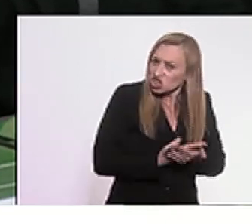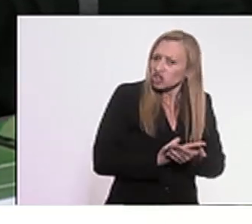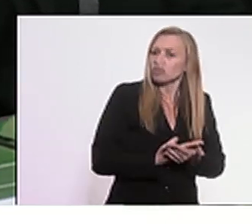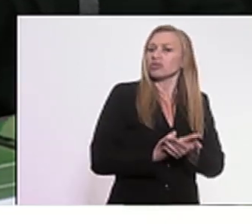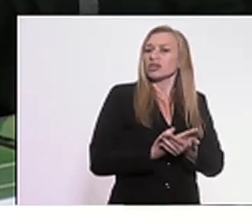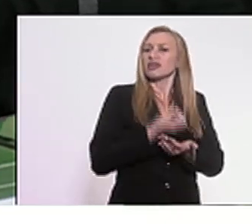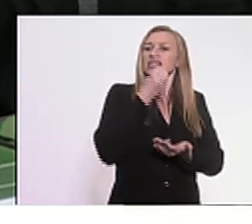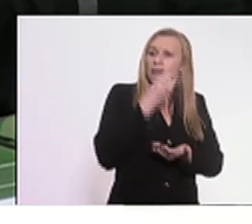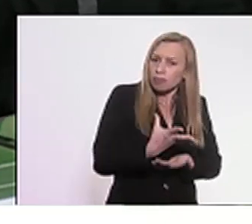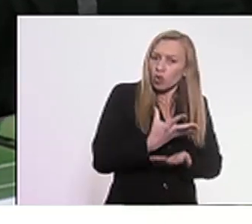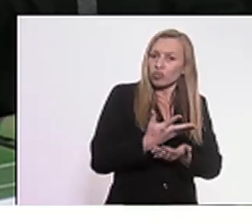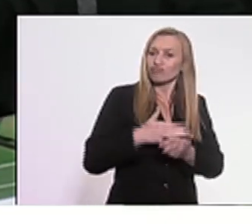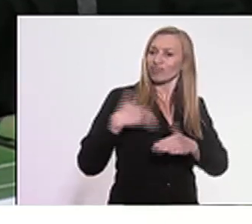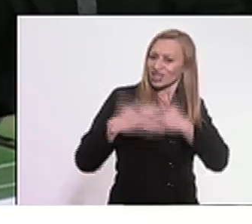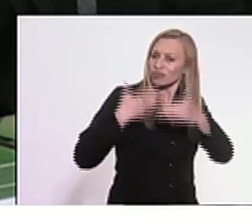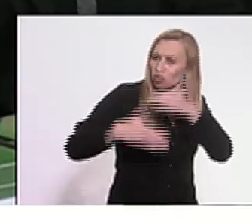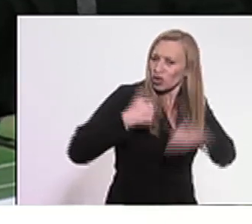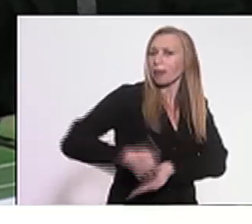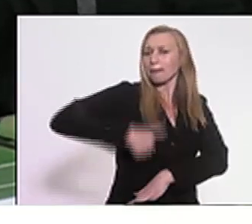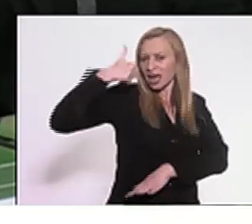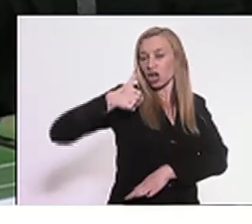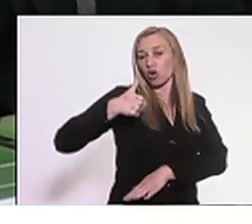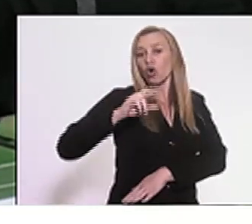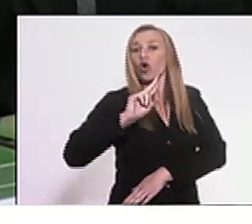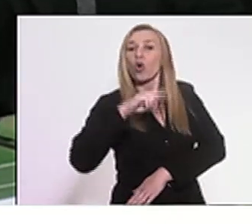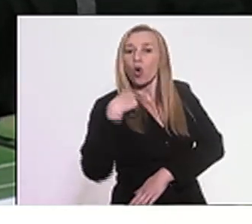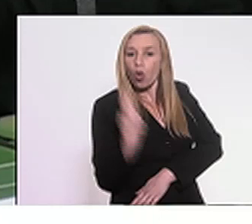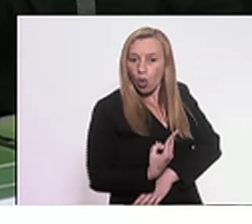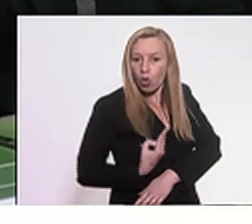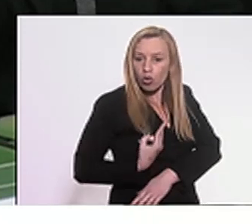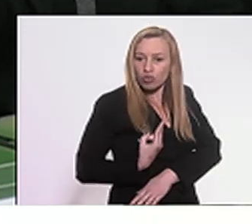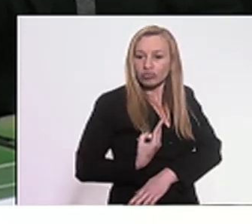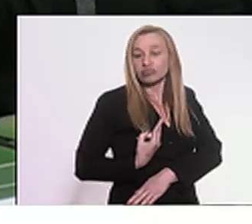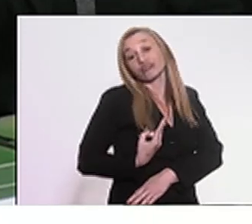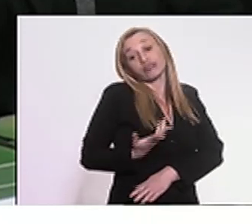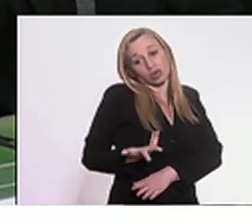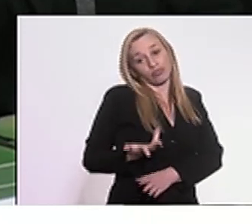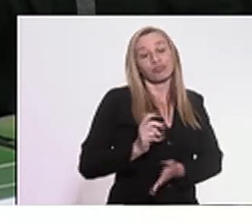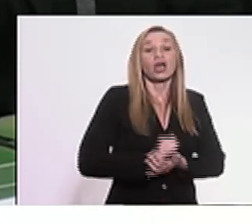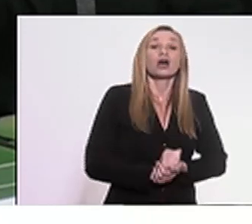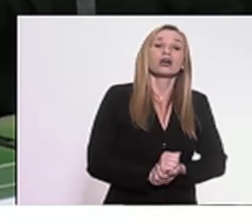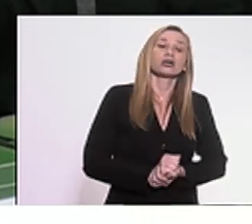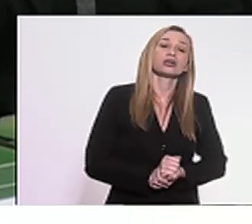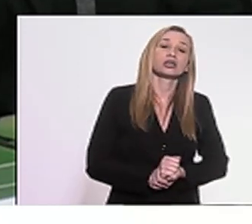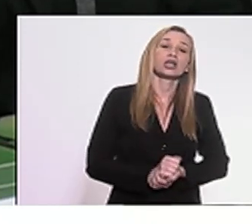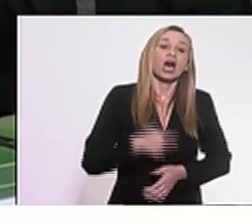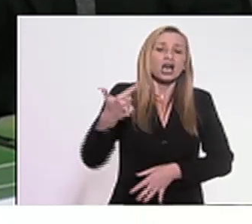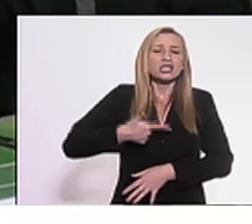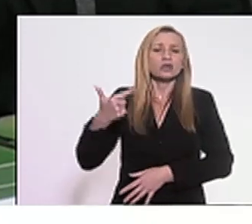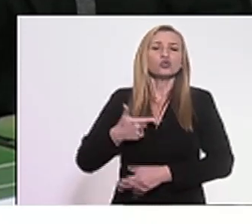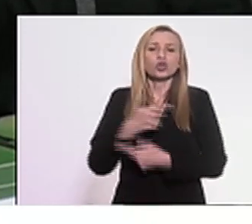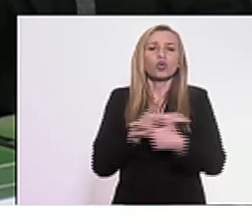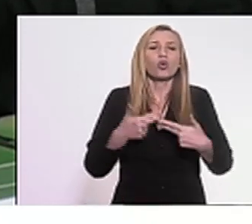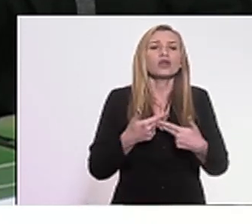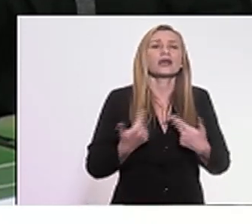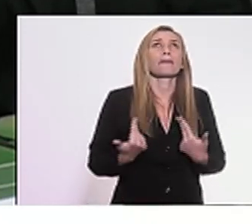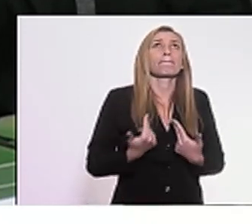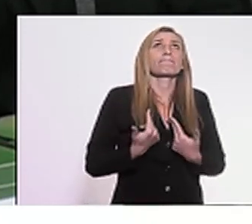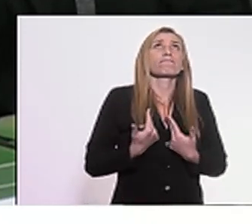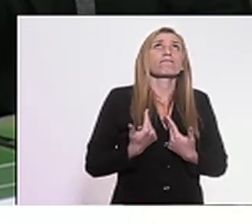tremendo. Ou, se não, um caráter correcional. A segunda coisa é que